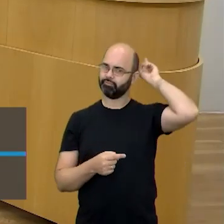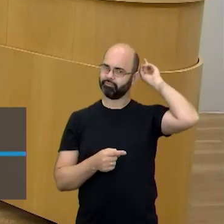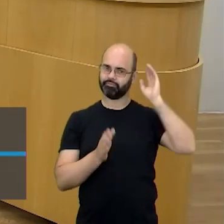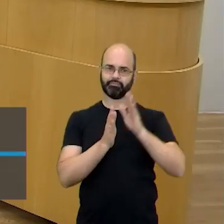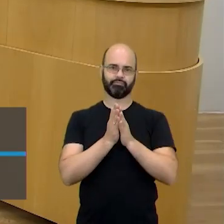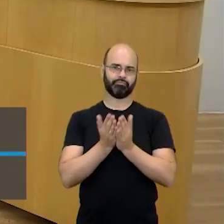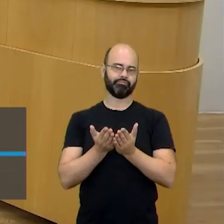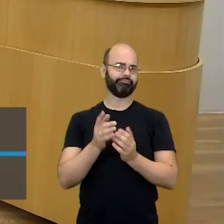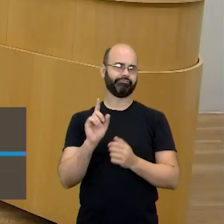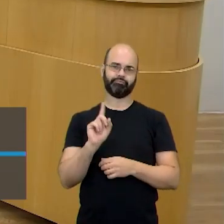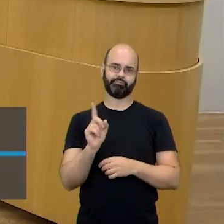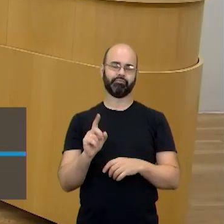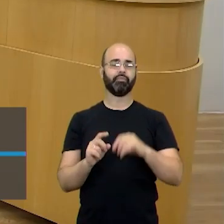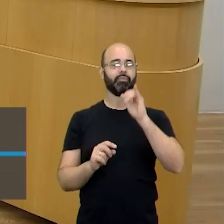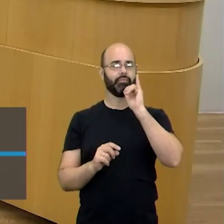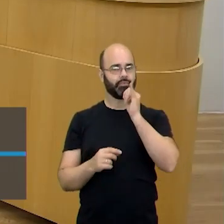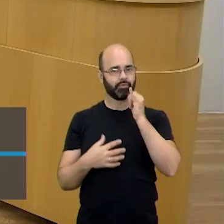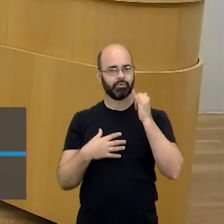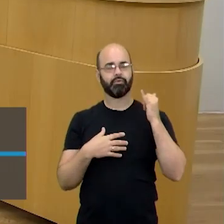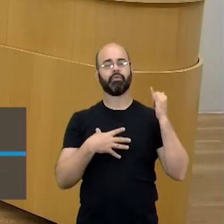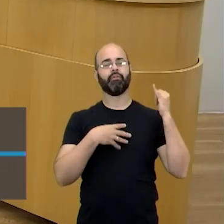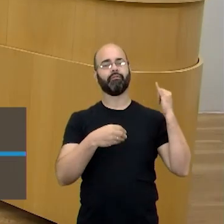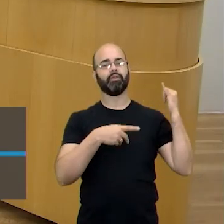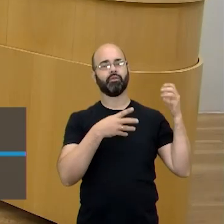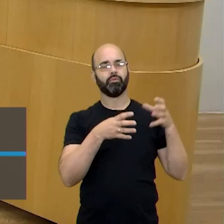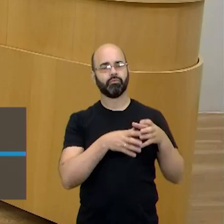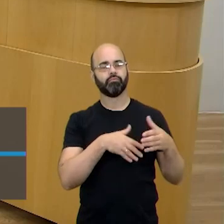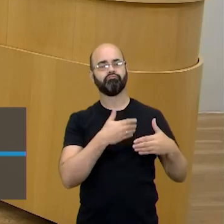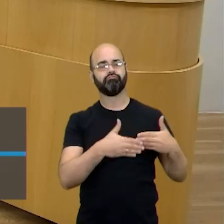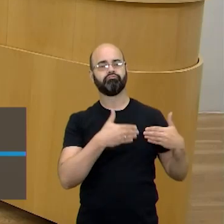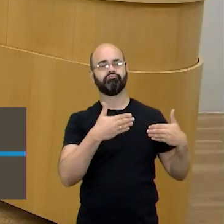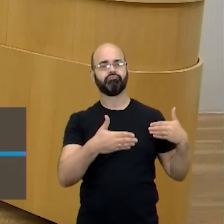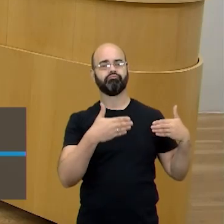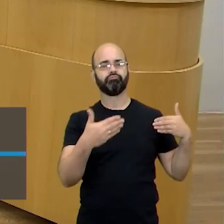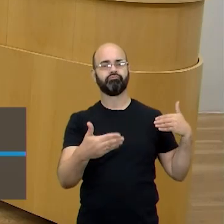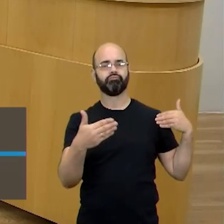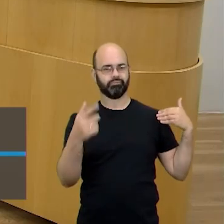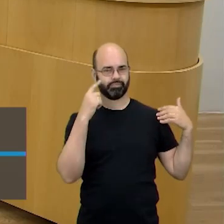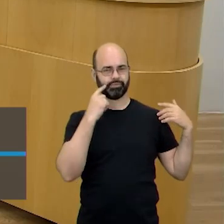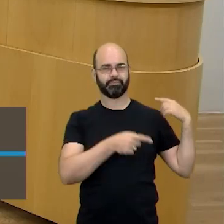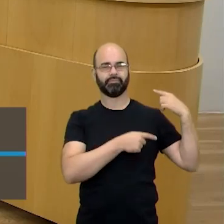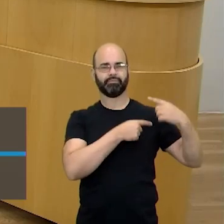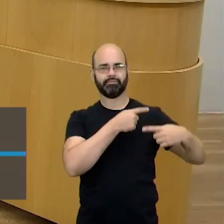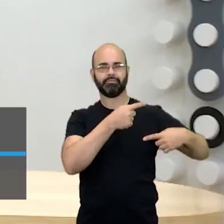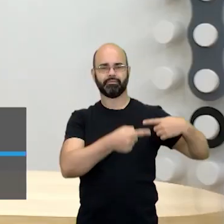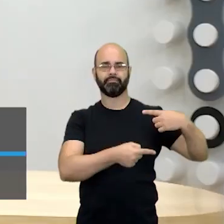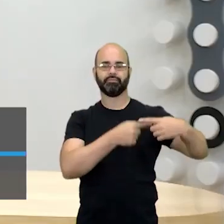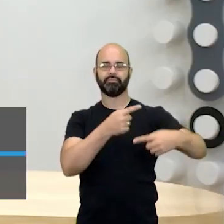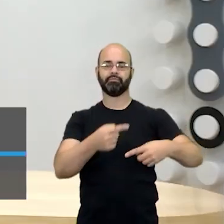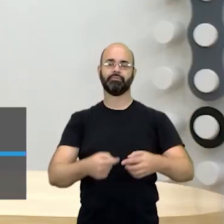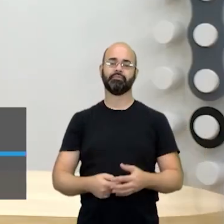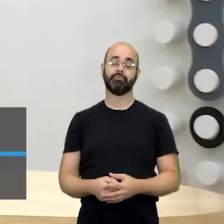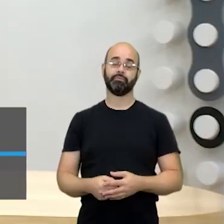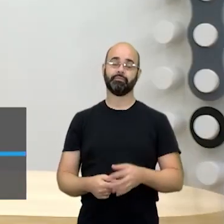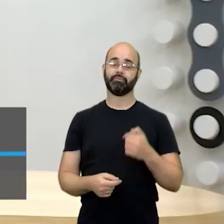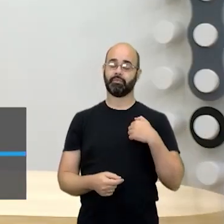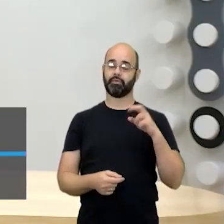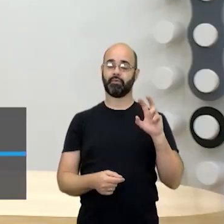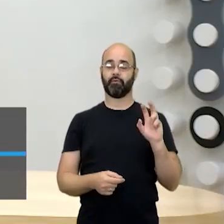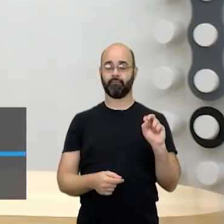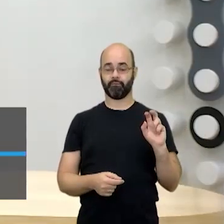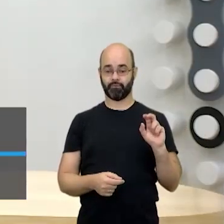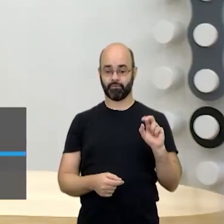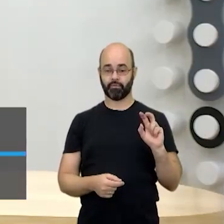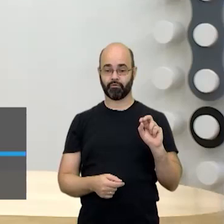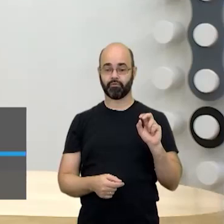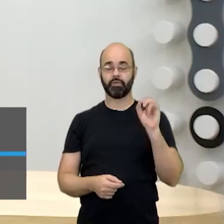passando de geração para geração. Então é muito legal. Eu acho até prefiro, né? Com essas histórias assim. Meu avô, que era italiano, né?